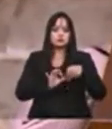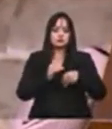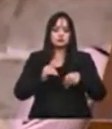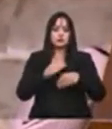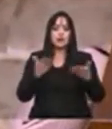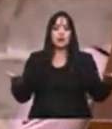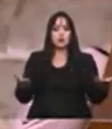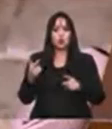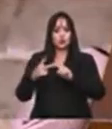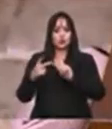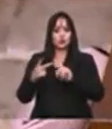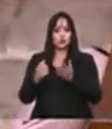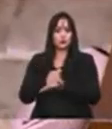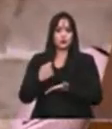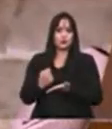relação ao segundo contrato